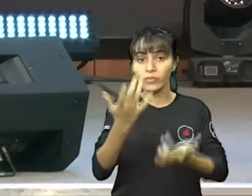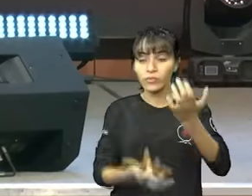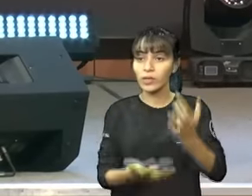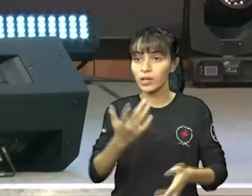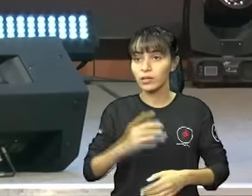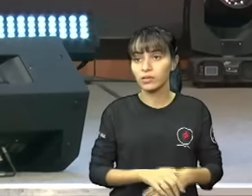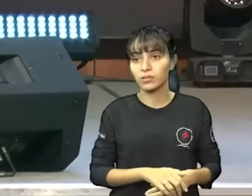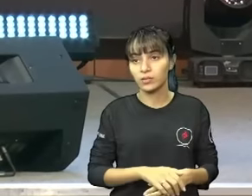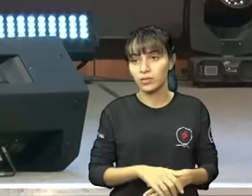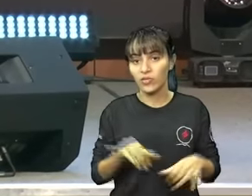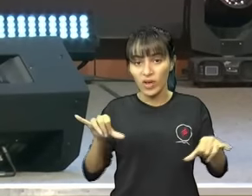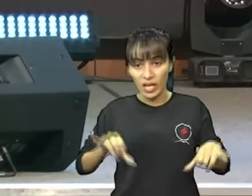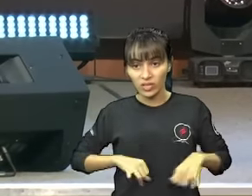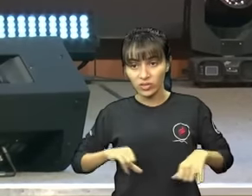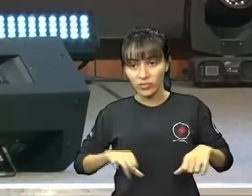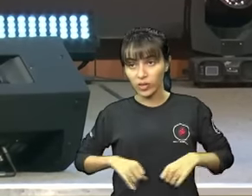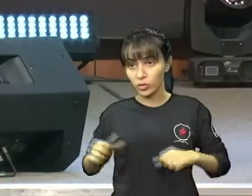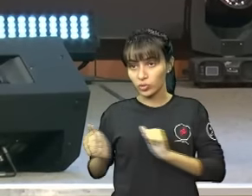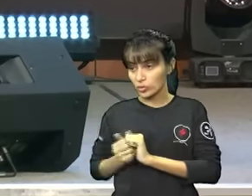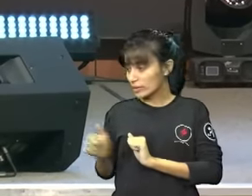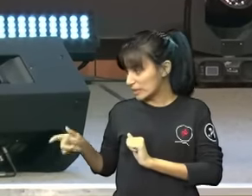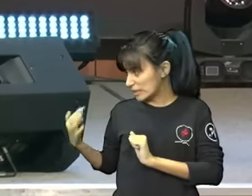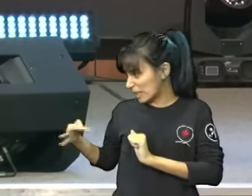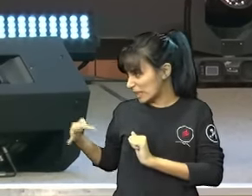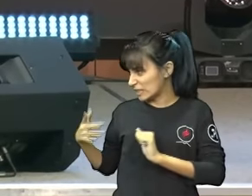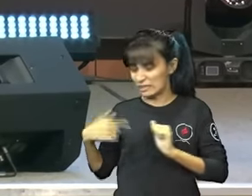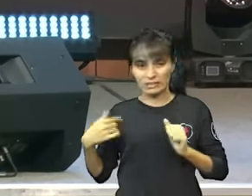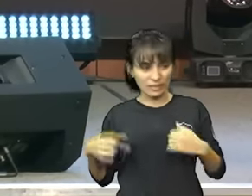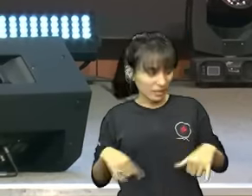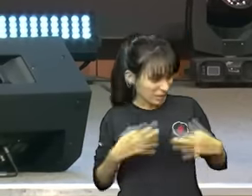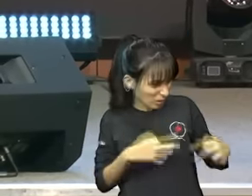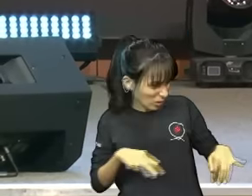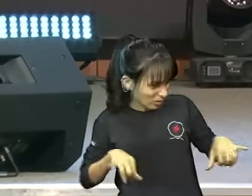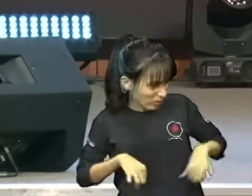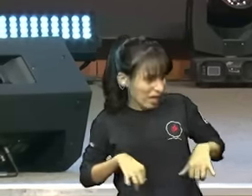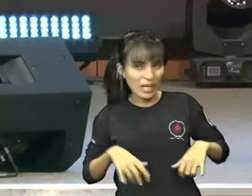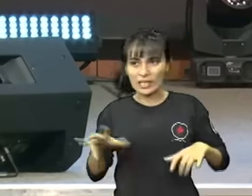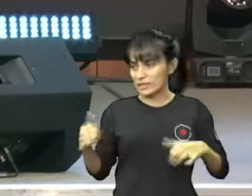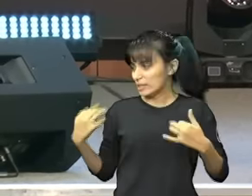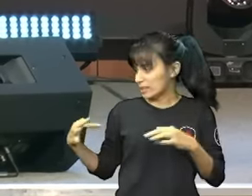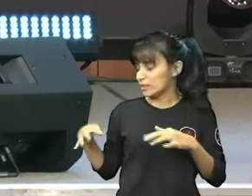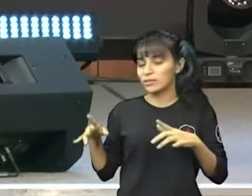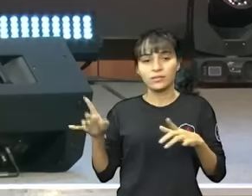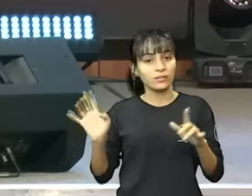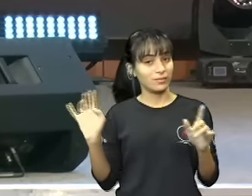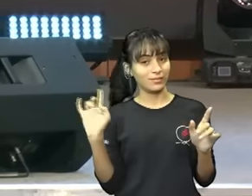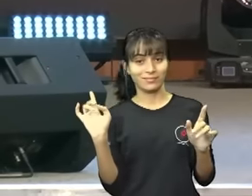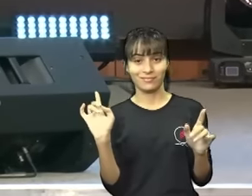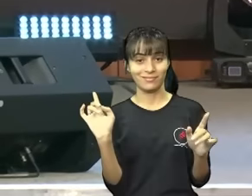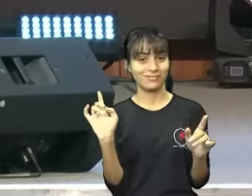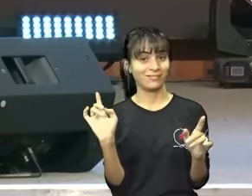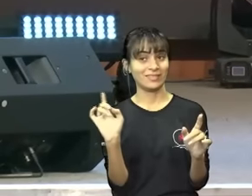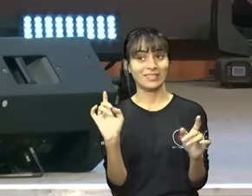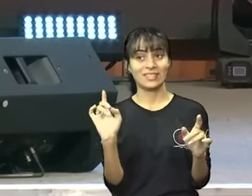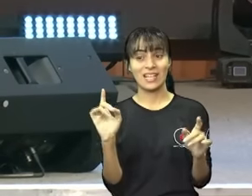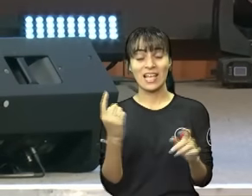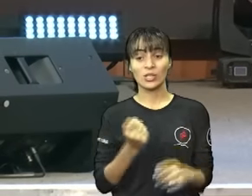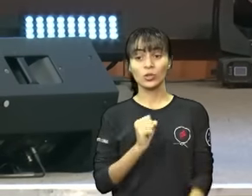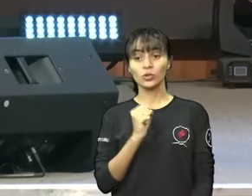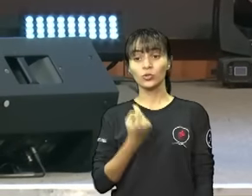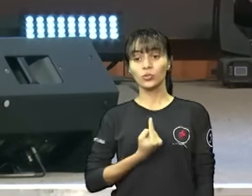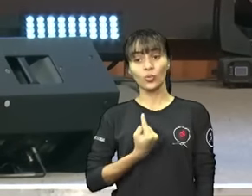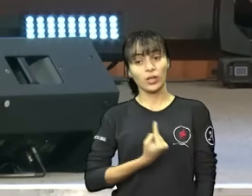não vai sofrer junto de outro Tá quente aí pago ai meu tá dotado à tarde vou perguntar tá não sofrimento em